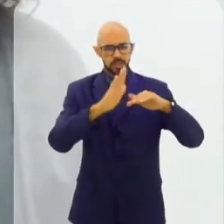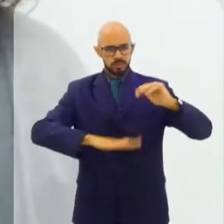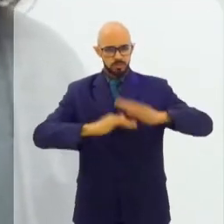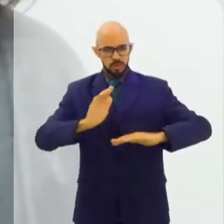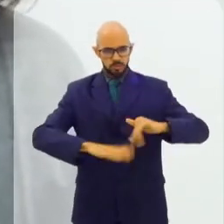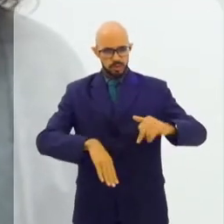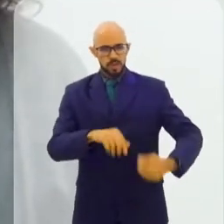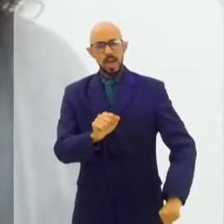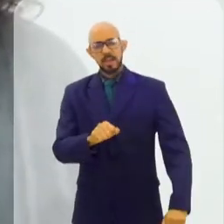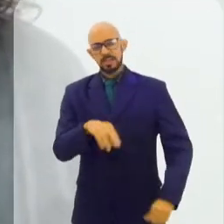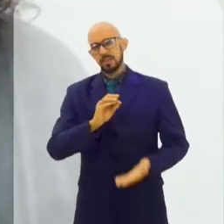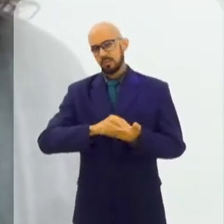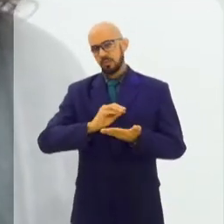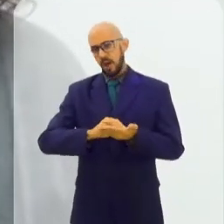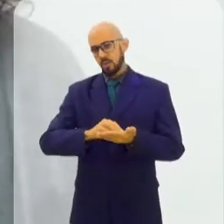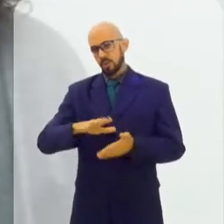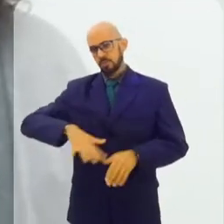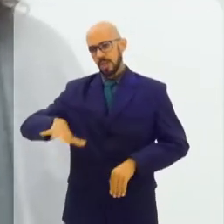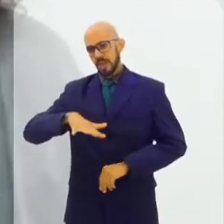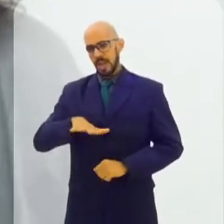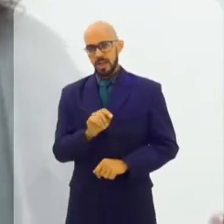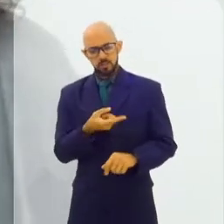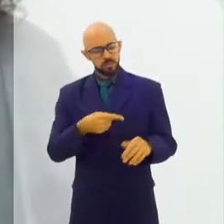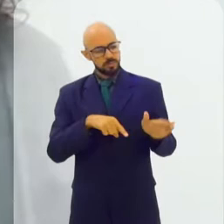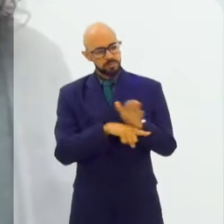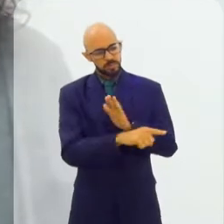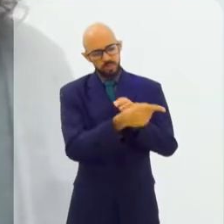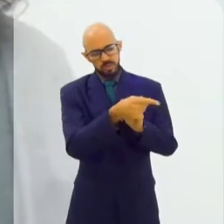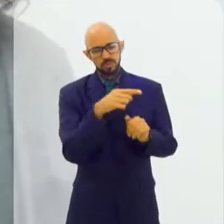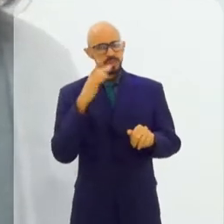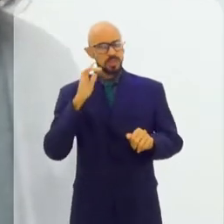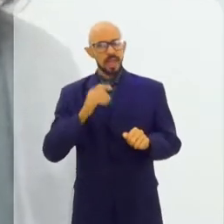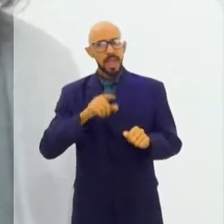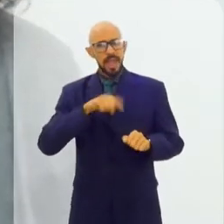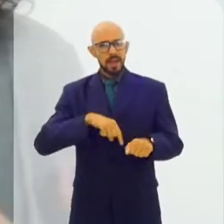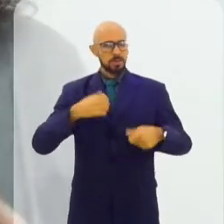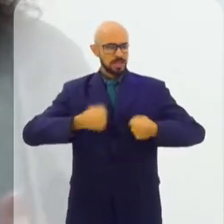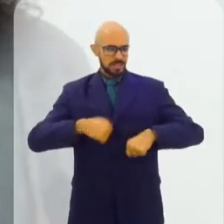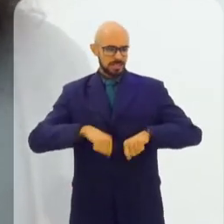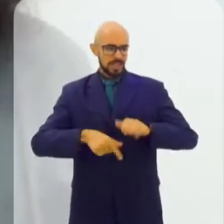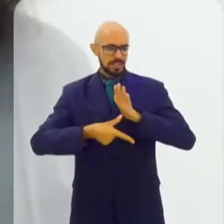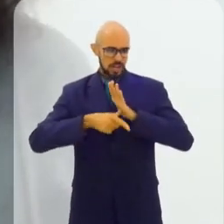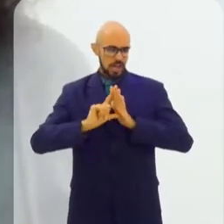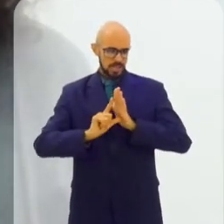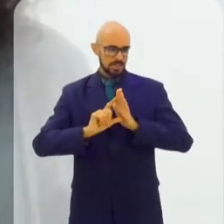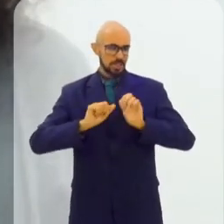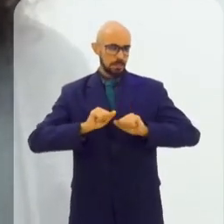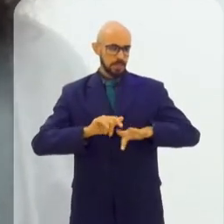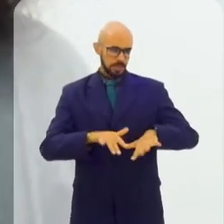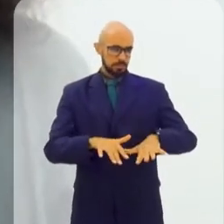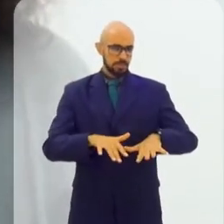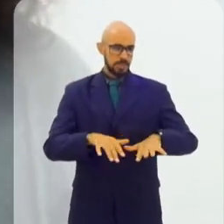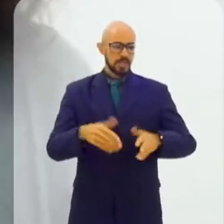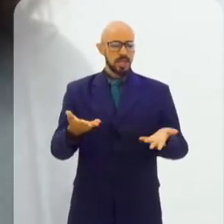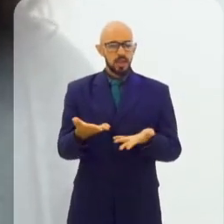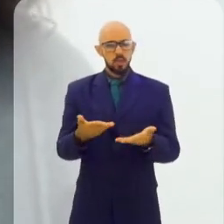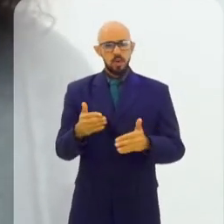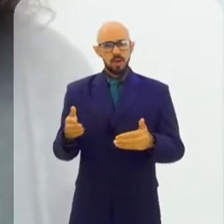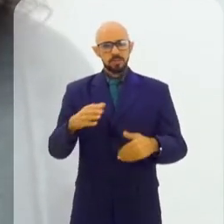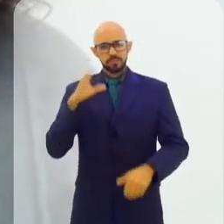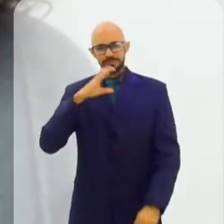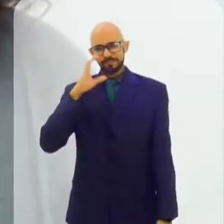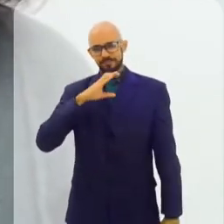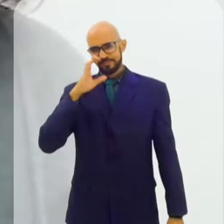né, e essa mão de obra que falta no mercado. Isso já era uma demanda de antes da pandemia, que se aprofunda agora nessa